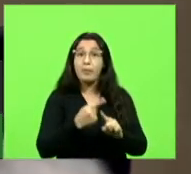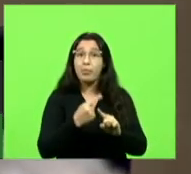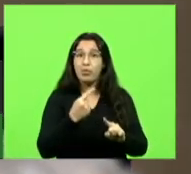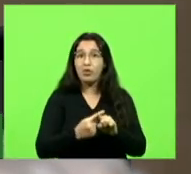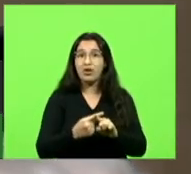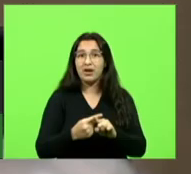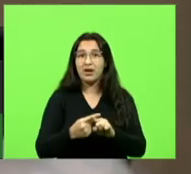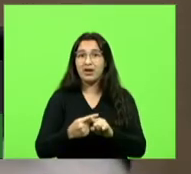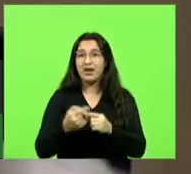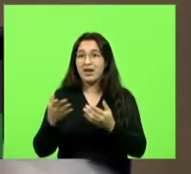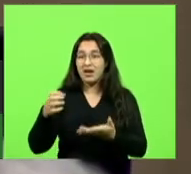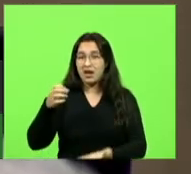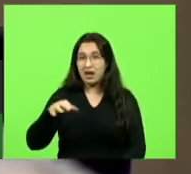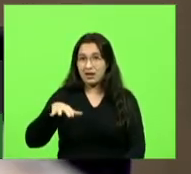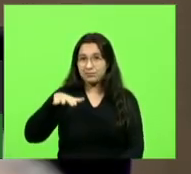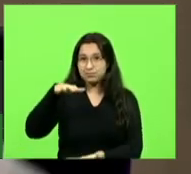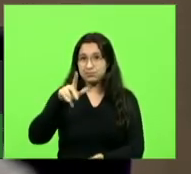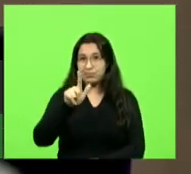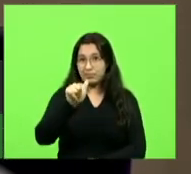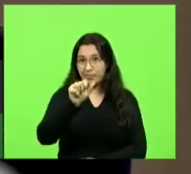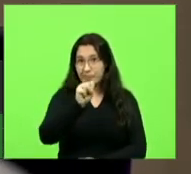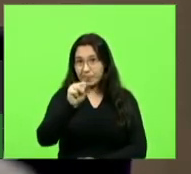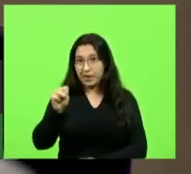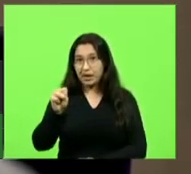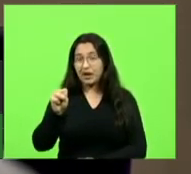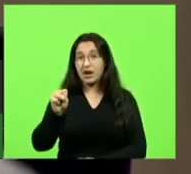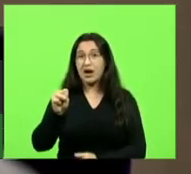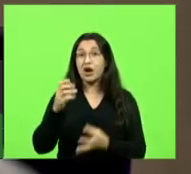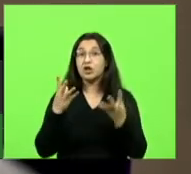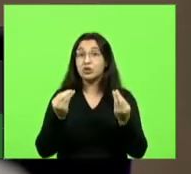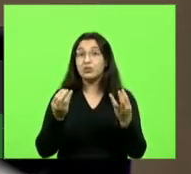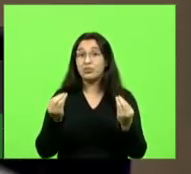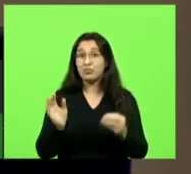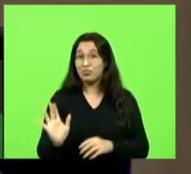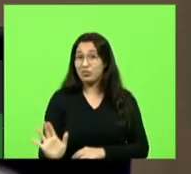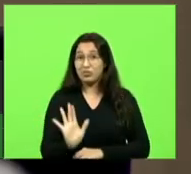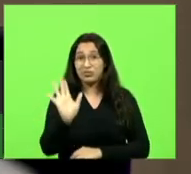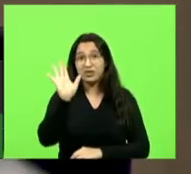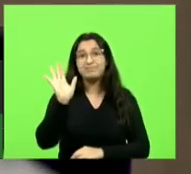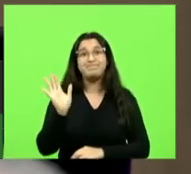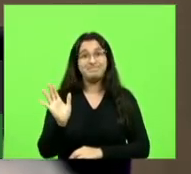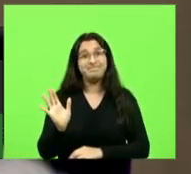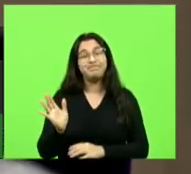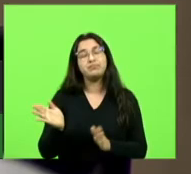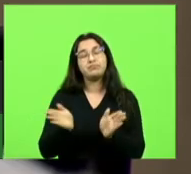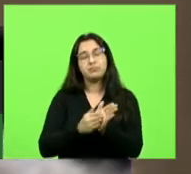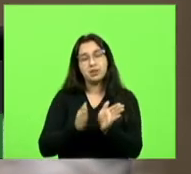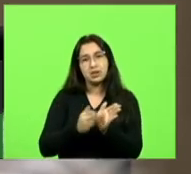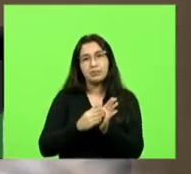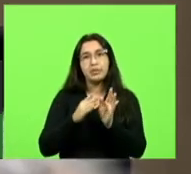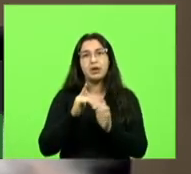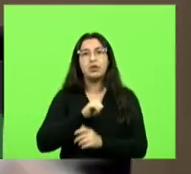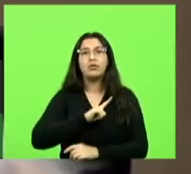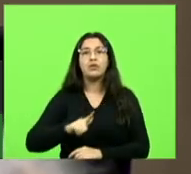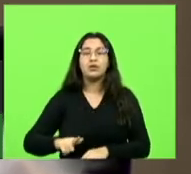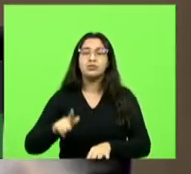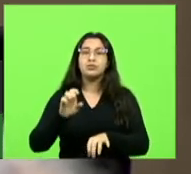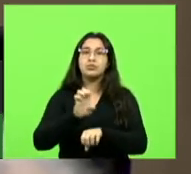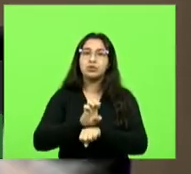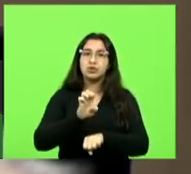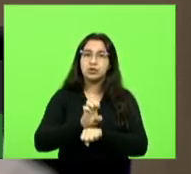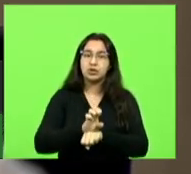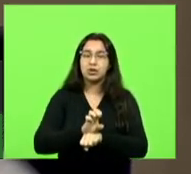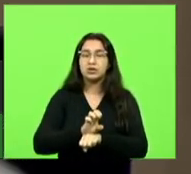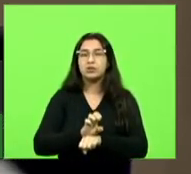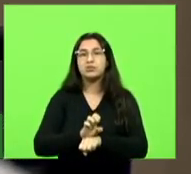hoje, a própria questão do preço da gasolina. Então, eu quero parabenizar o governo do Estado por esse projeto e que nós